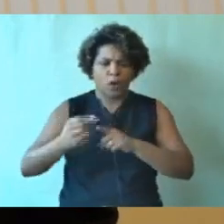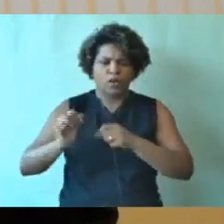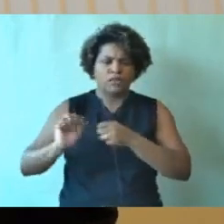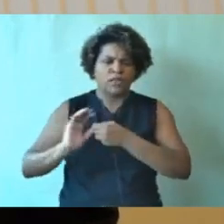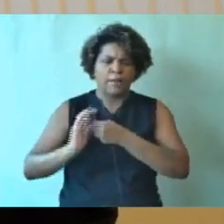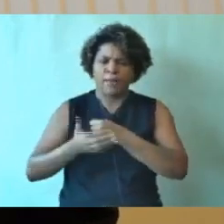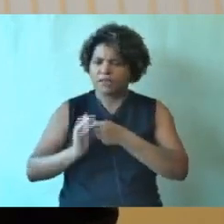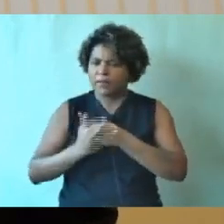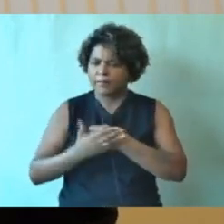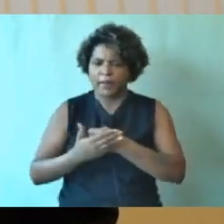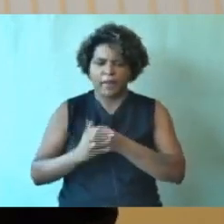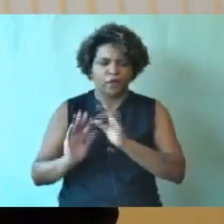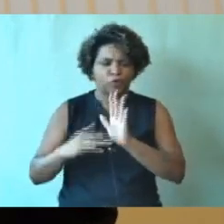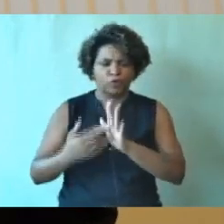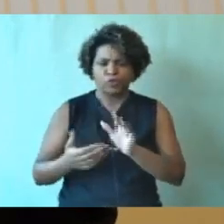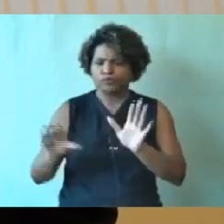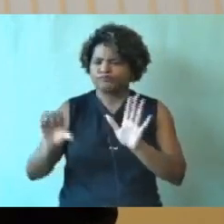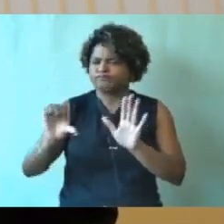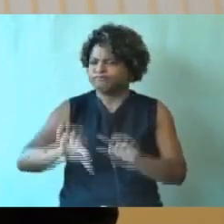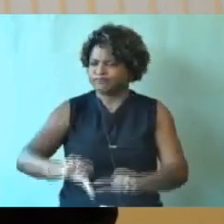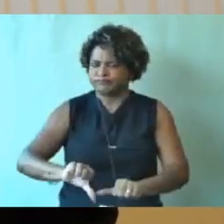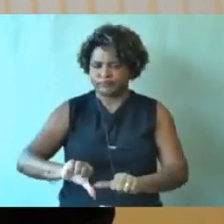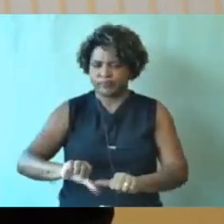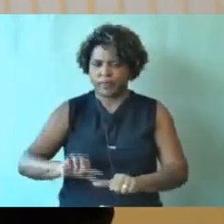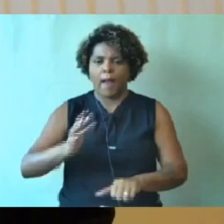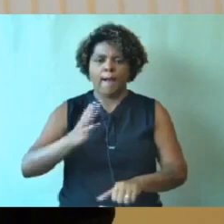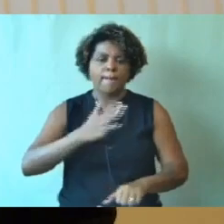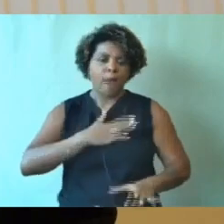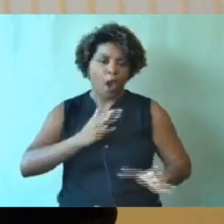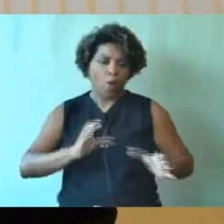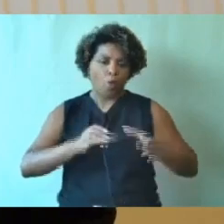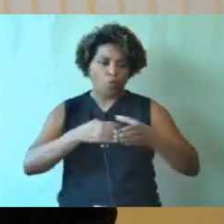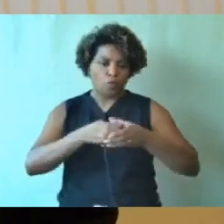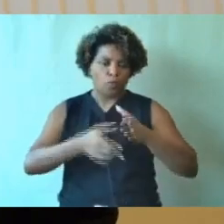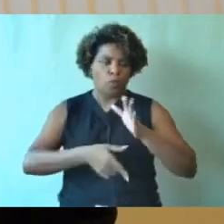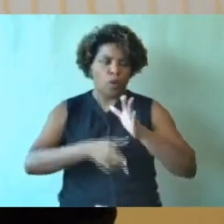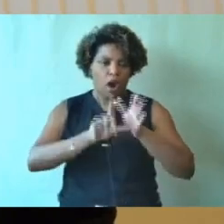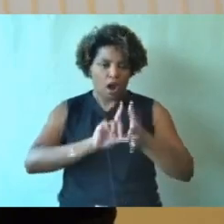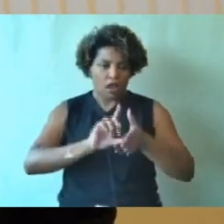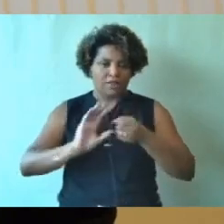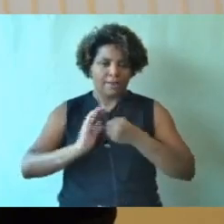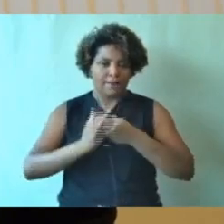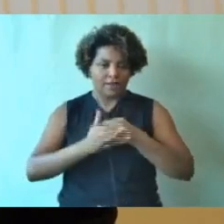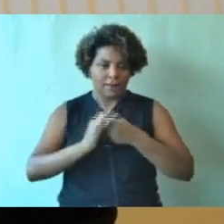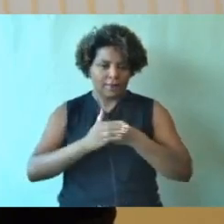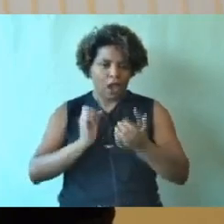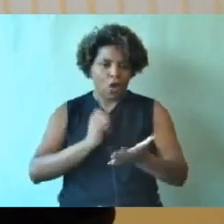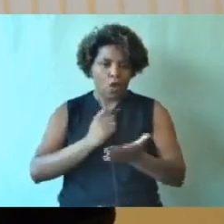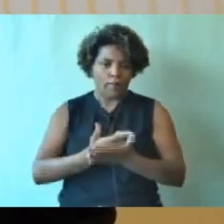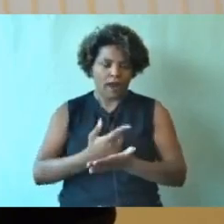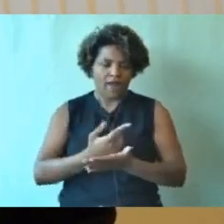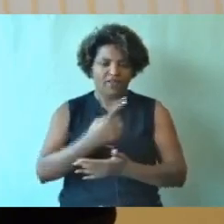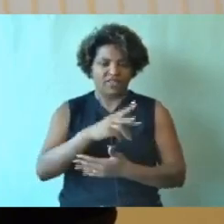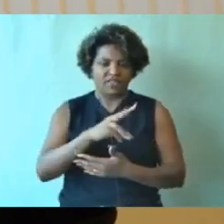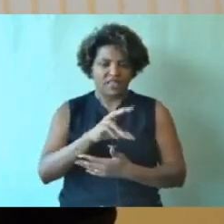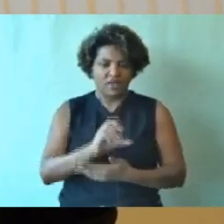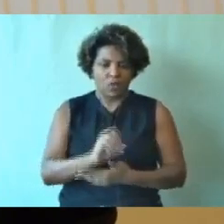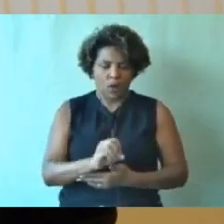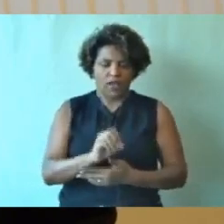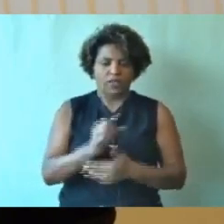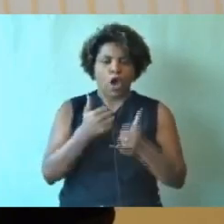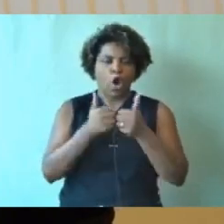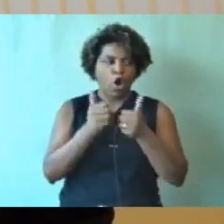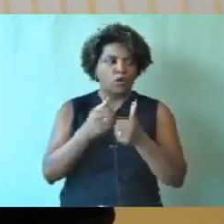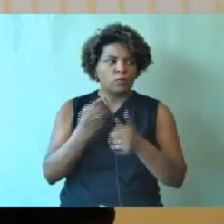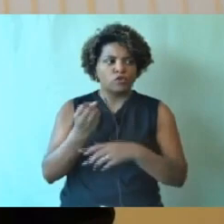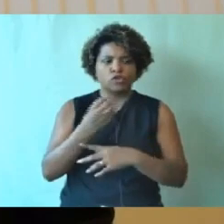Meu grupo, antes da pandemia, a gente comprava por ano 150 ônibus novos do Banco Mercedes-Benz. Hoje